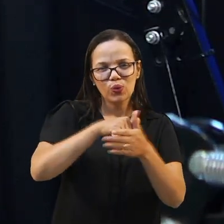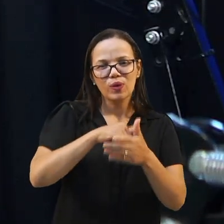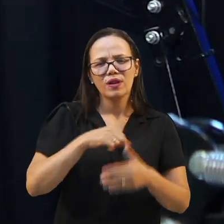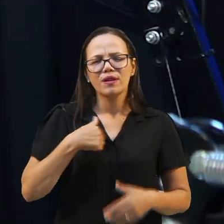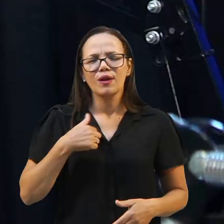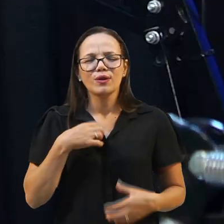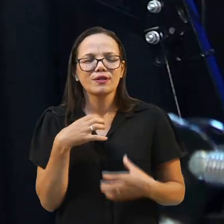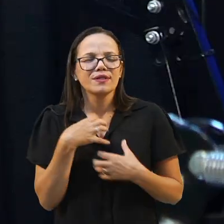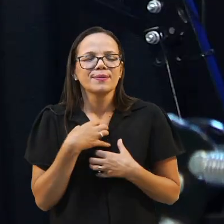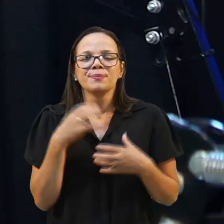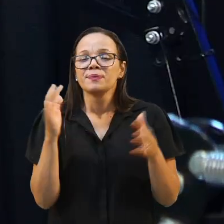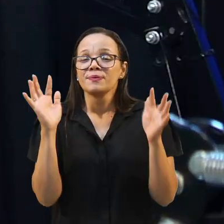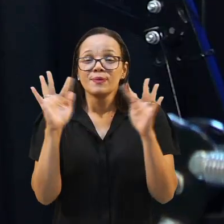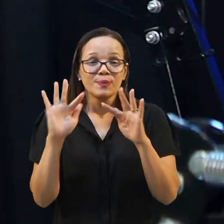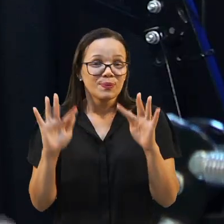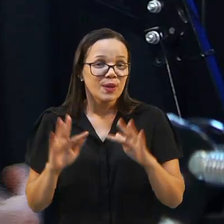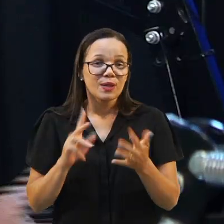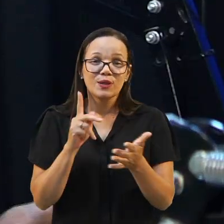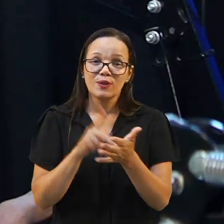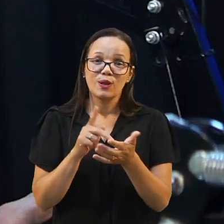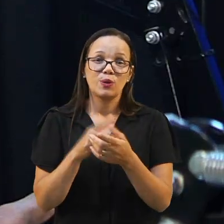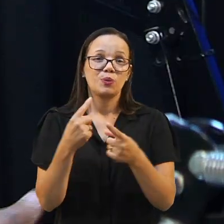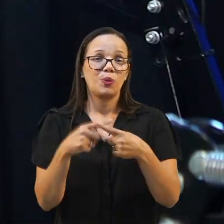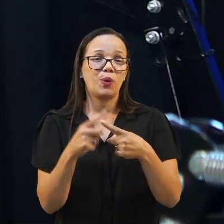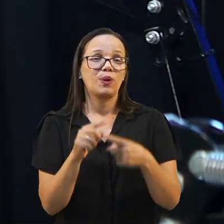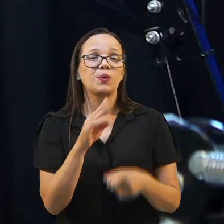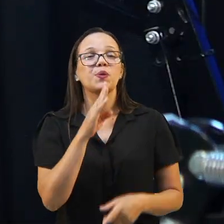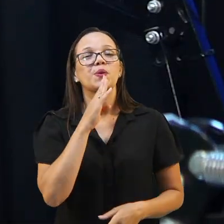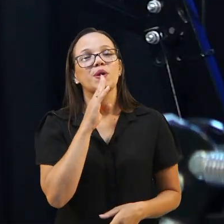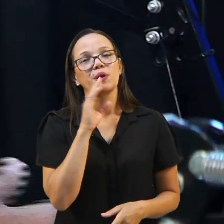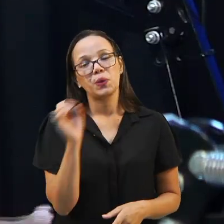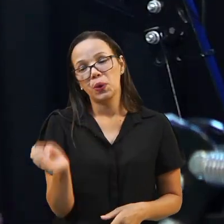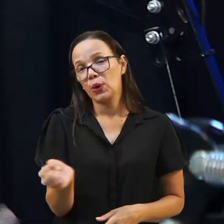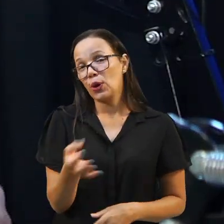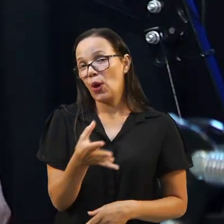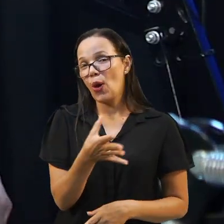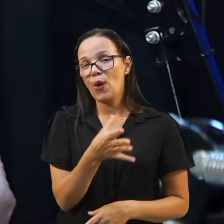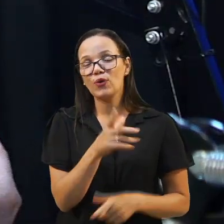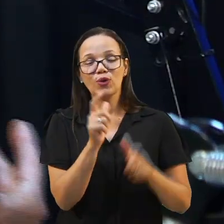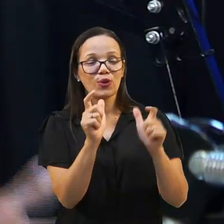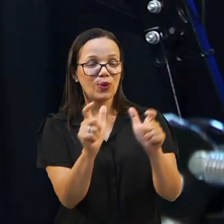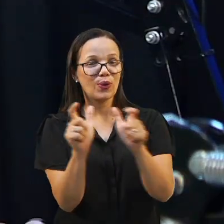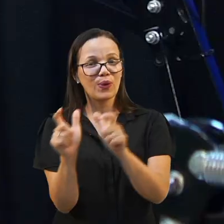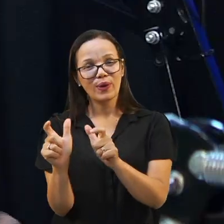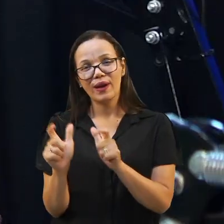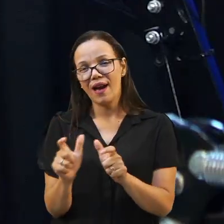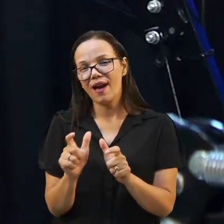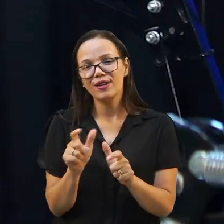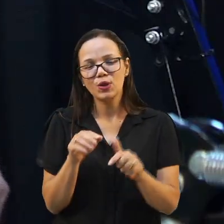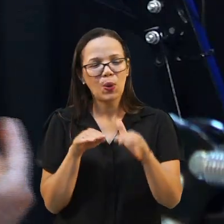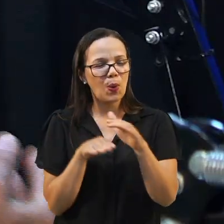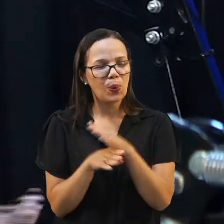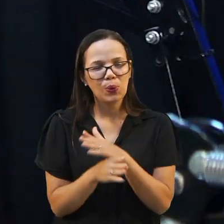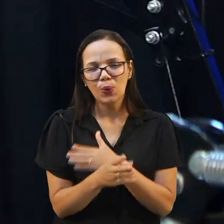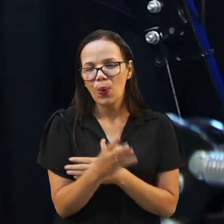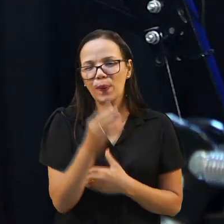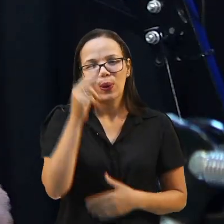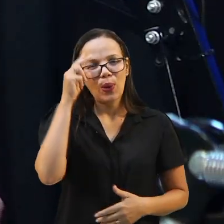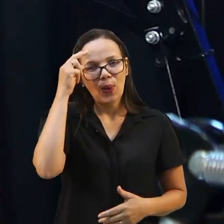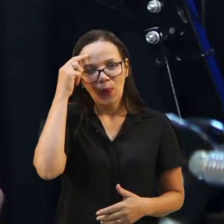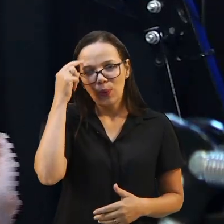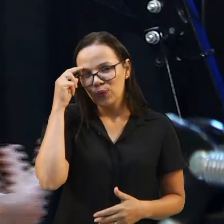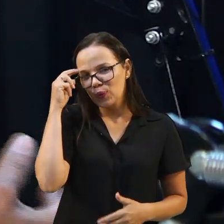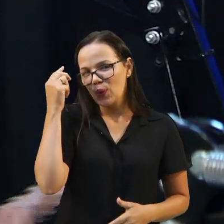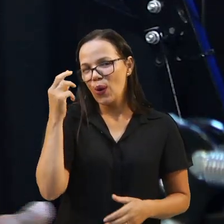uma realização, porque a gente conhece novas praças, novos hábitos, novas